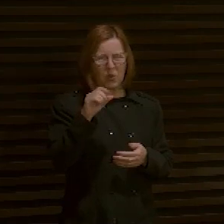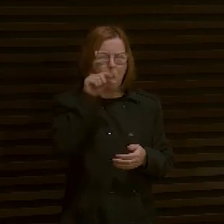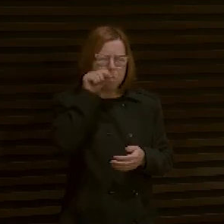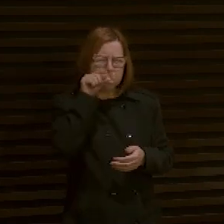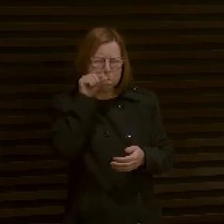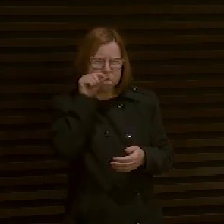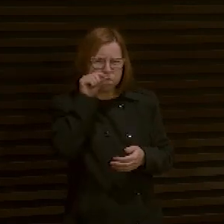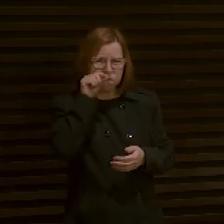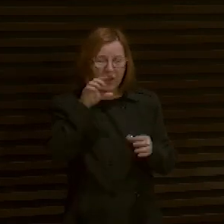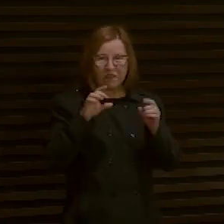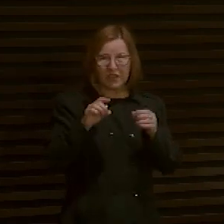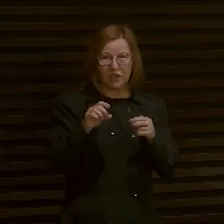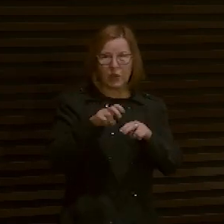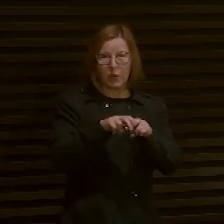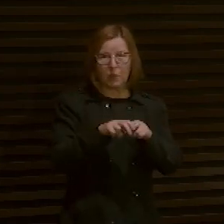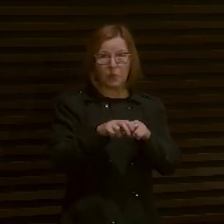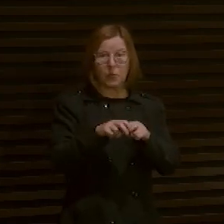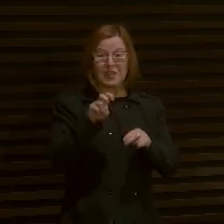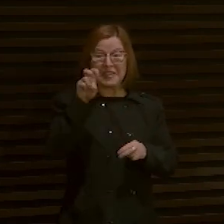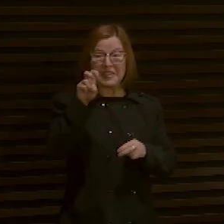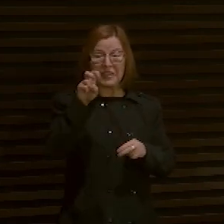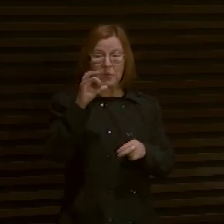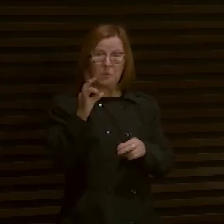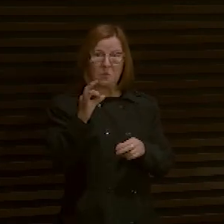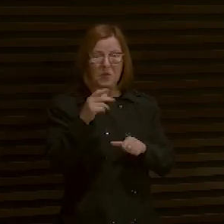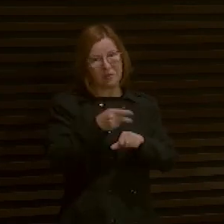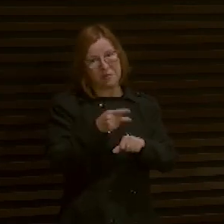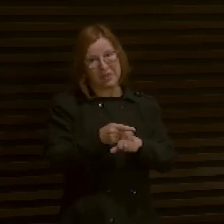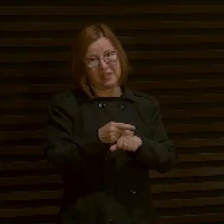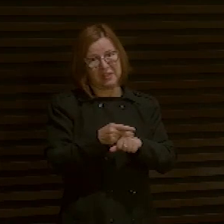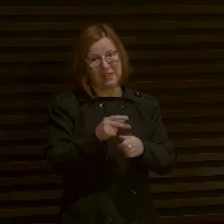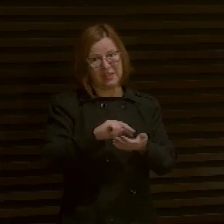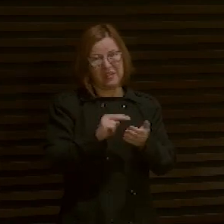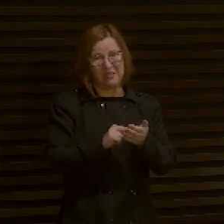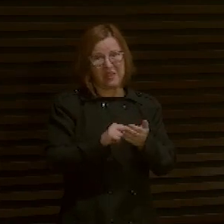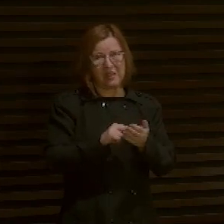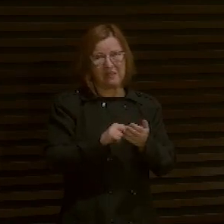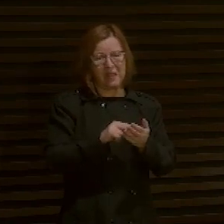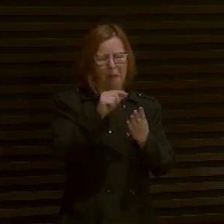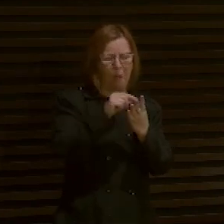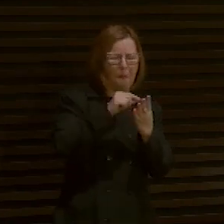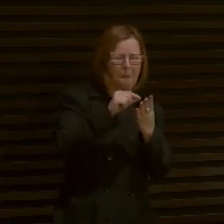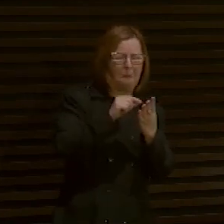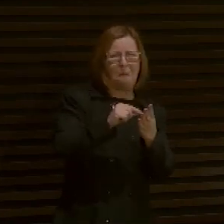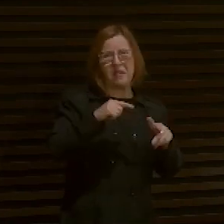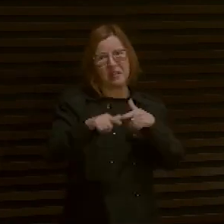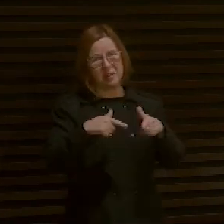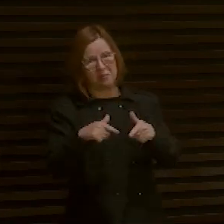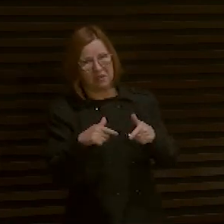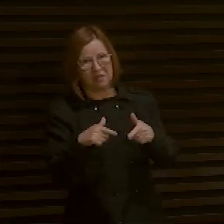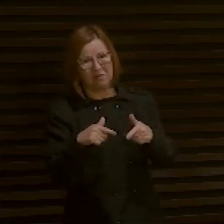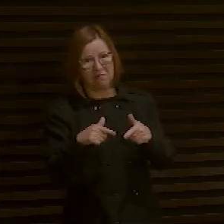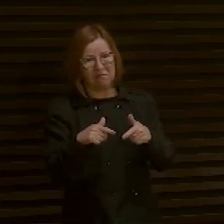equivalia a meses de trabalho de um trabalhador comum. Ou seja, as pessoas que eram da classe média ali baixa, não estavam